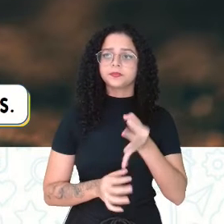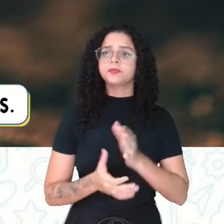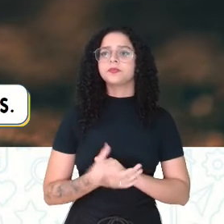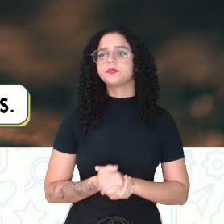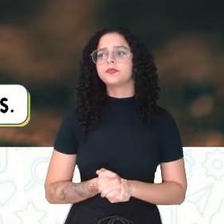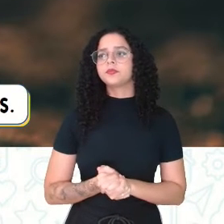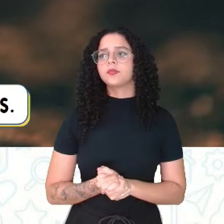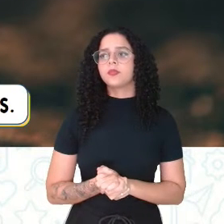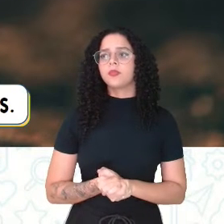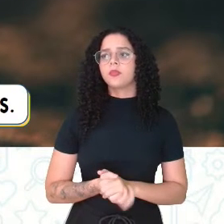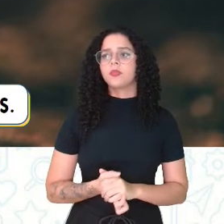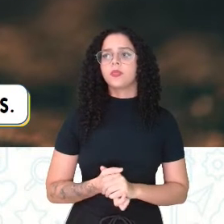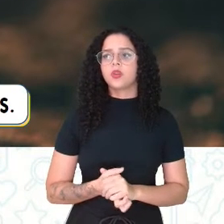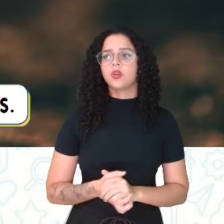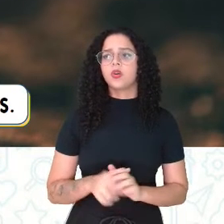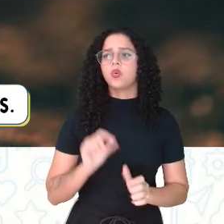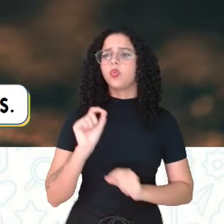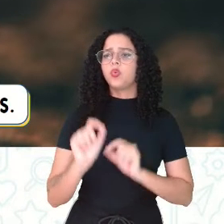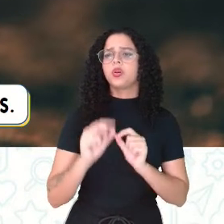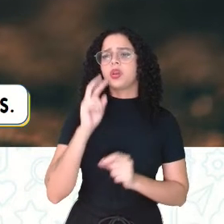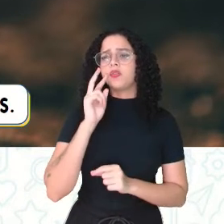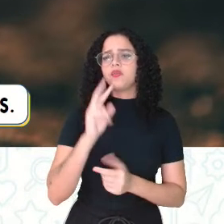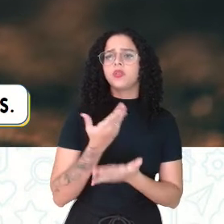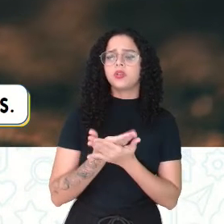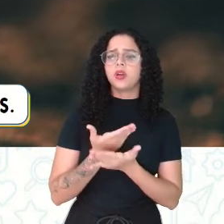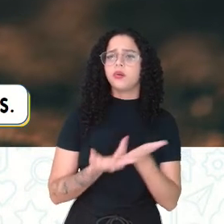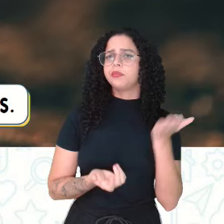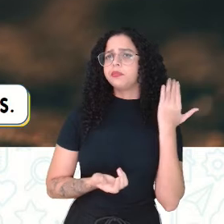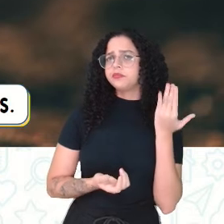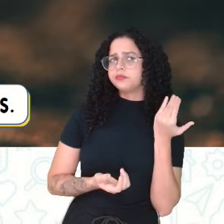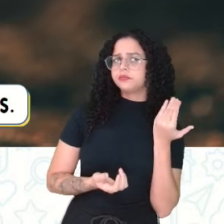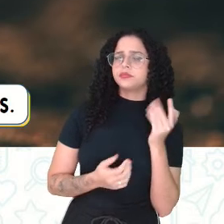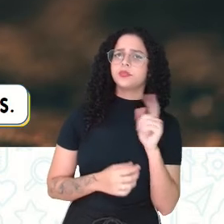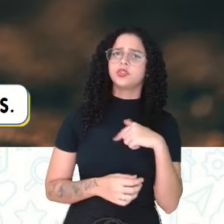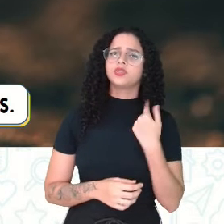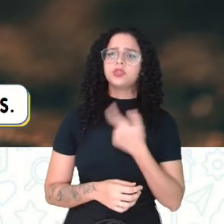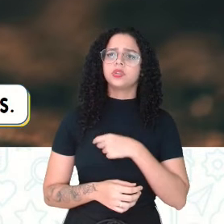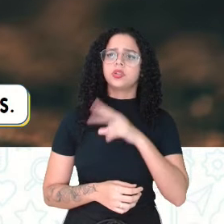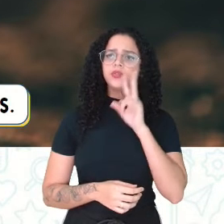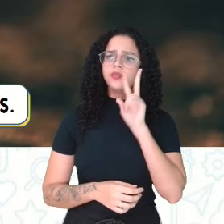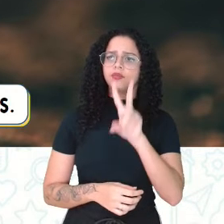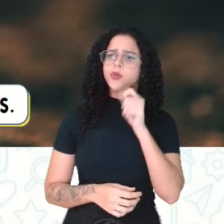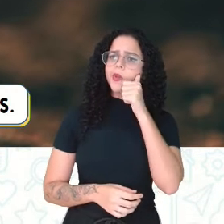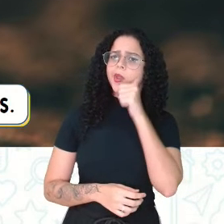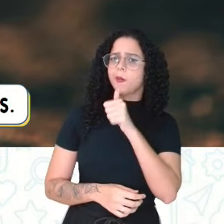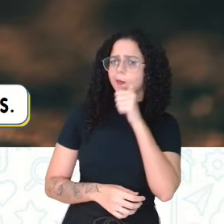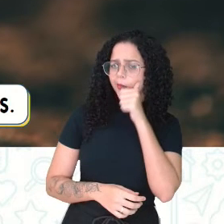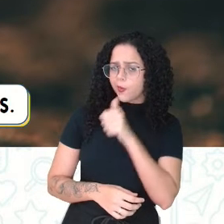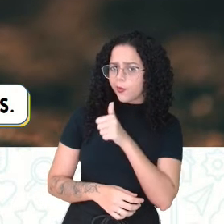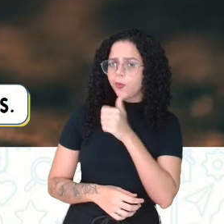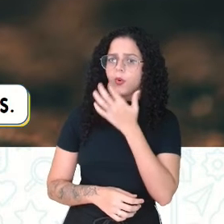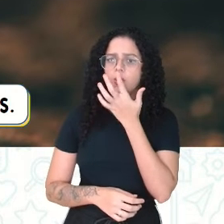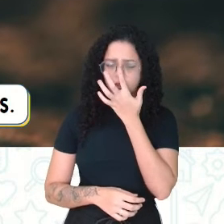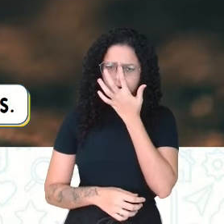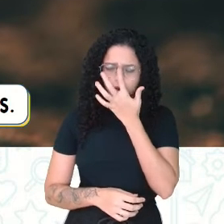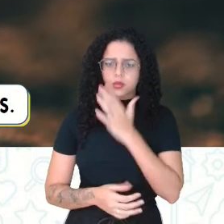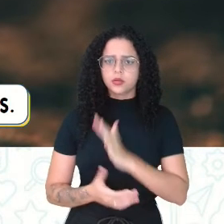E aí, o que é que vimos, né, na aula anterior? A gente viu que as mulheres são as que